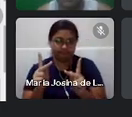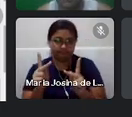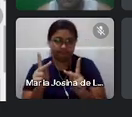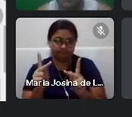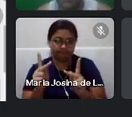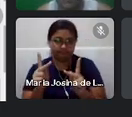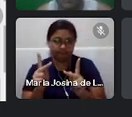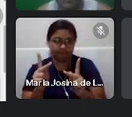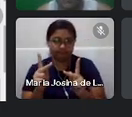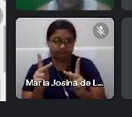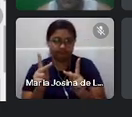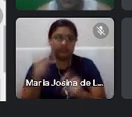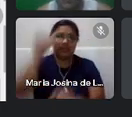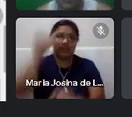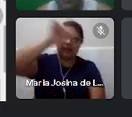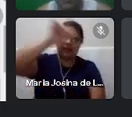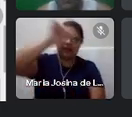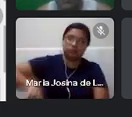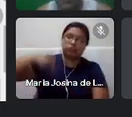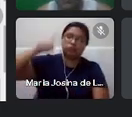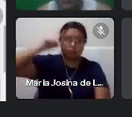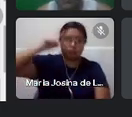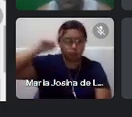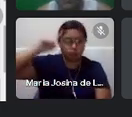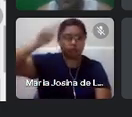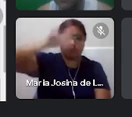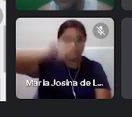repetida a cada dia, tá certo?